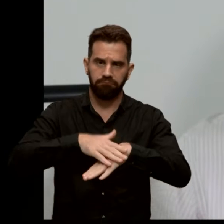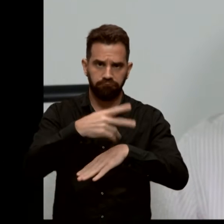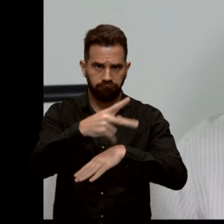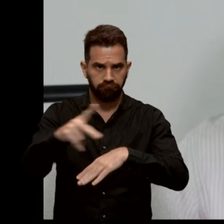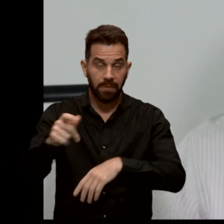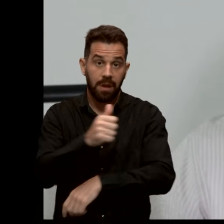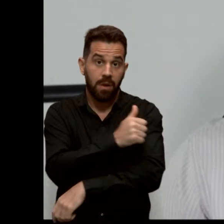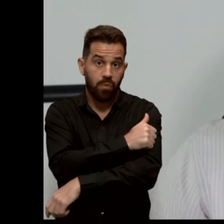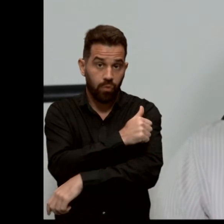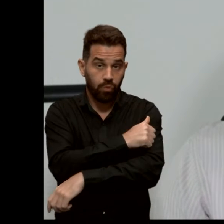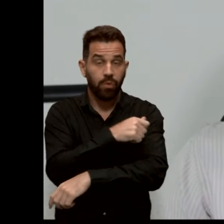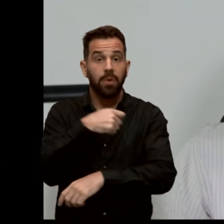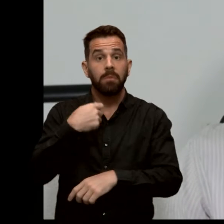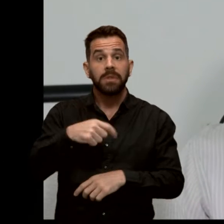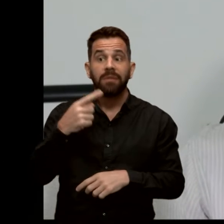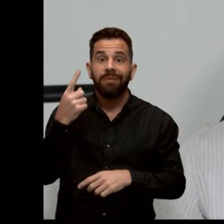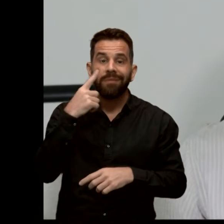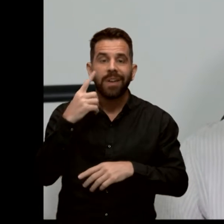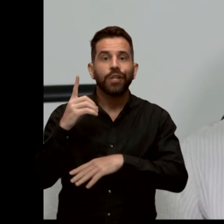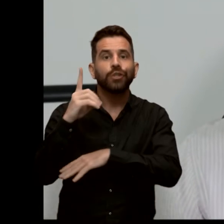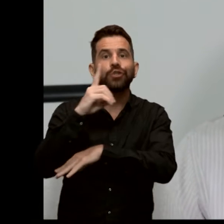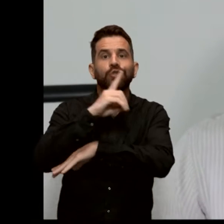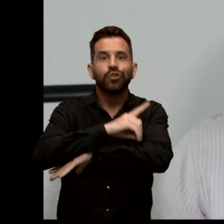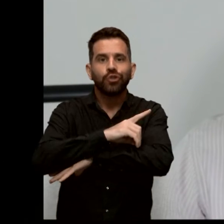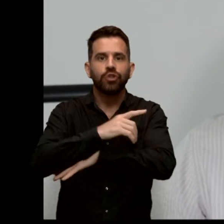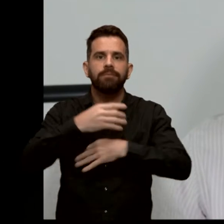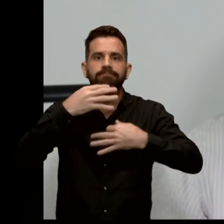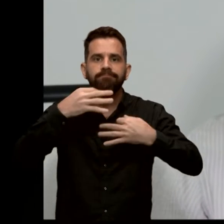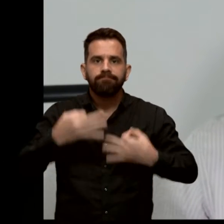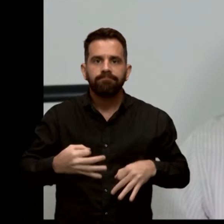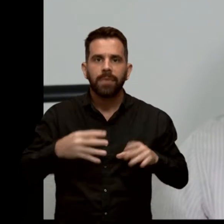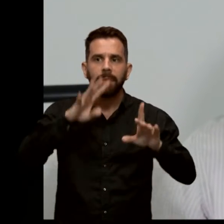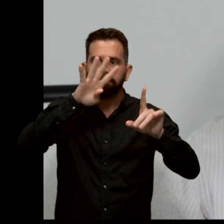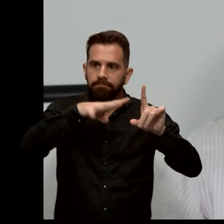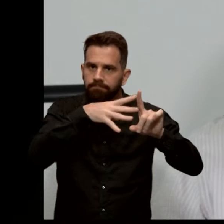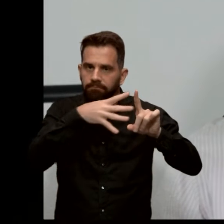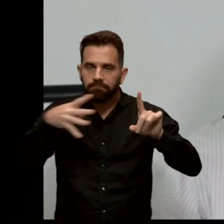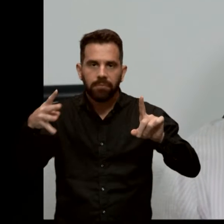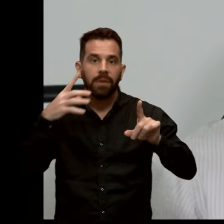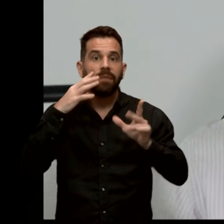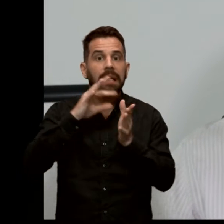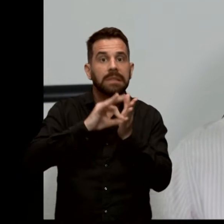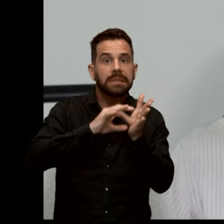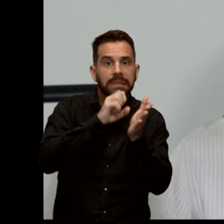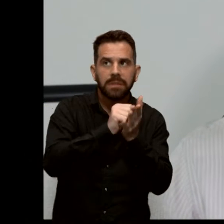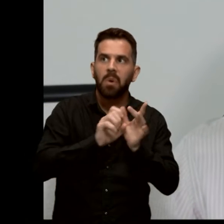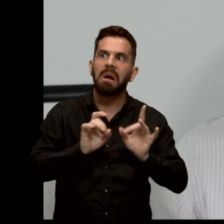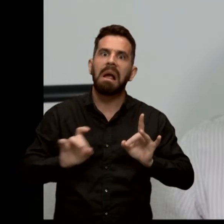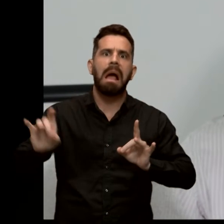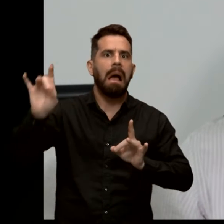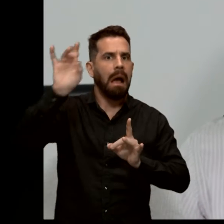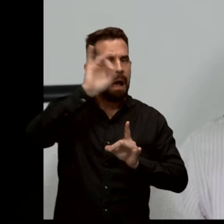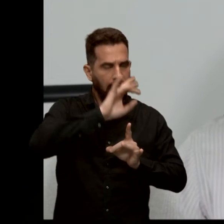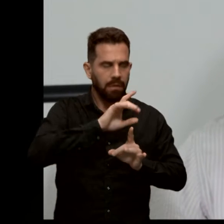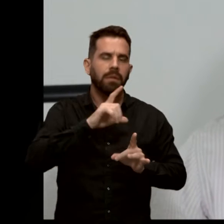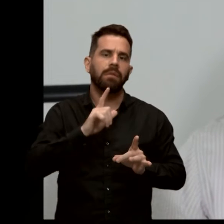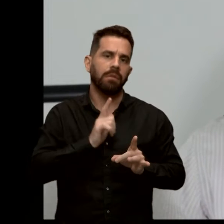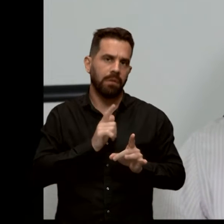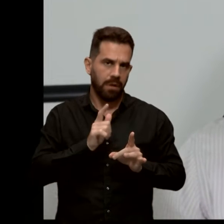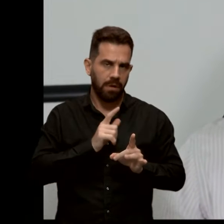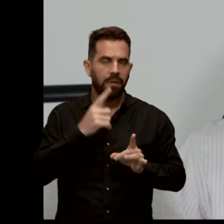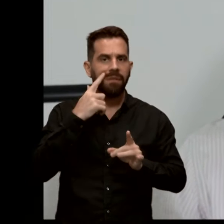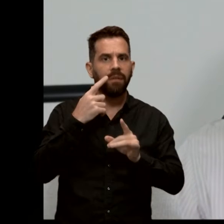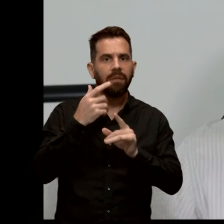da instituição, verificar as datas, pois pode haver variação entre as datas de inscrição das instituições, verificar no site